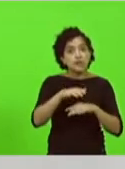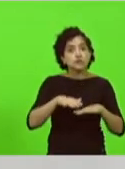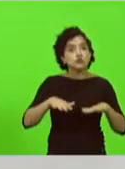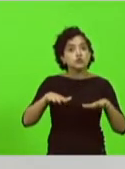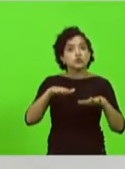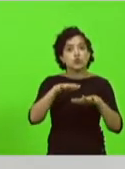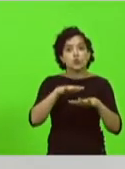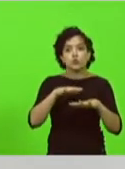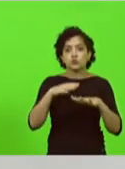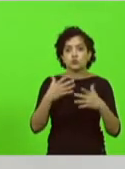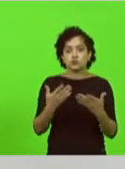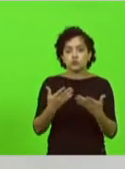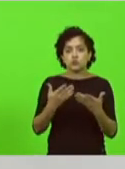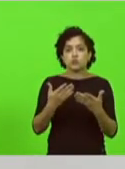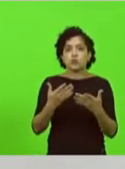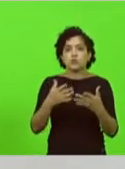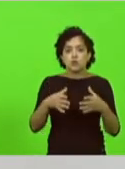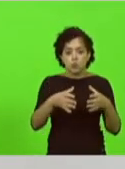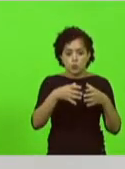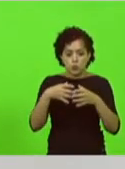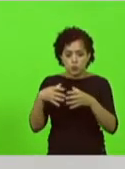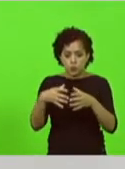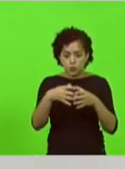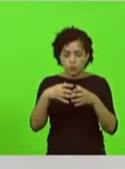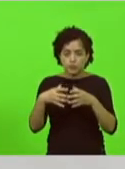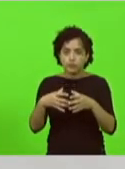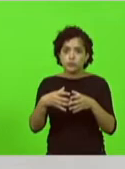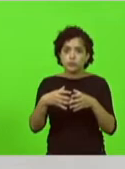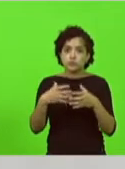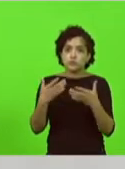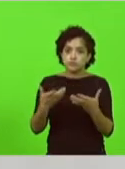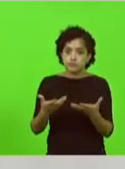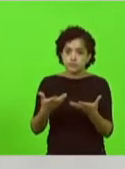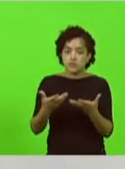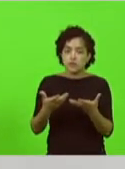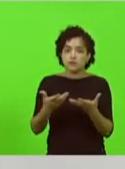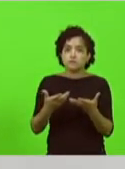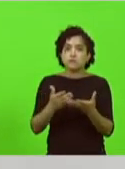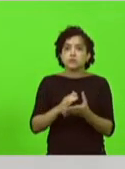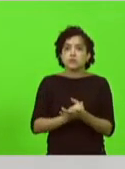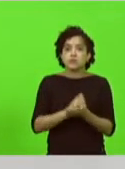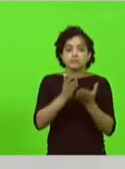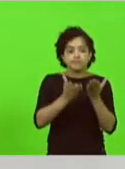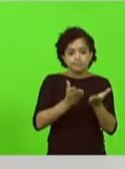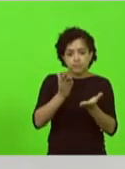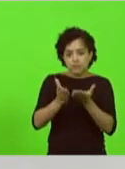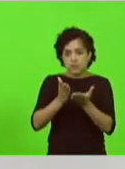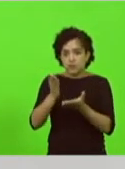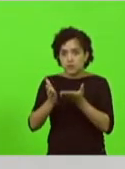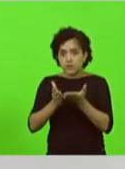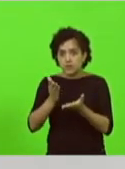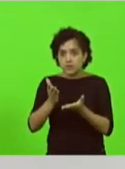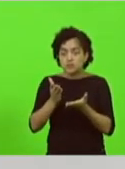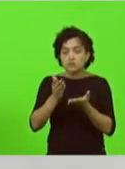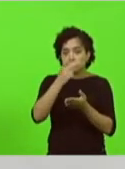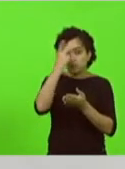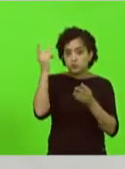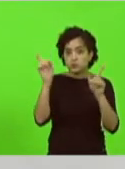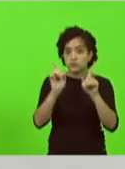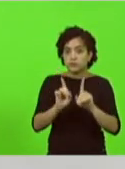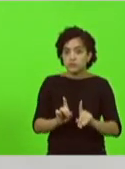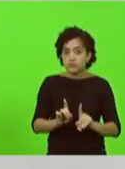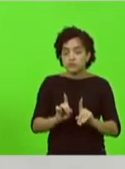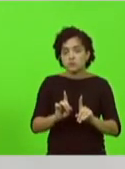de todas as entidades que abrigam as pessoas portadoras de deficiência,